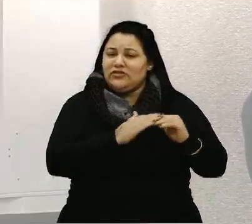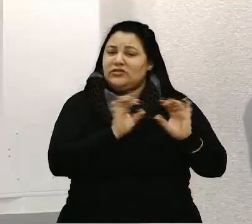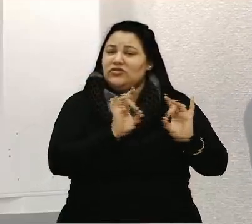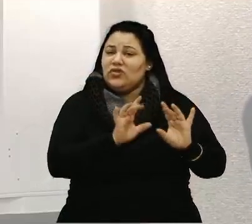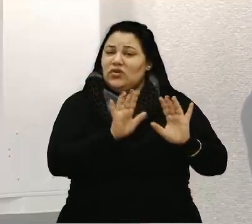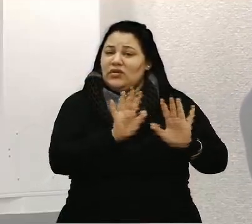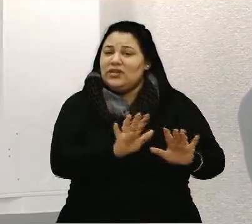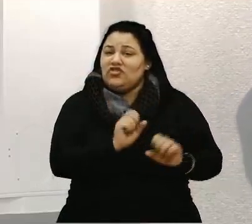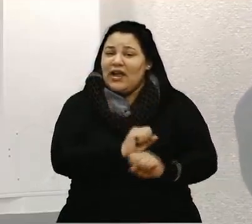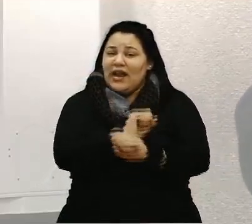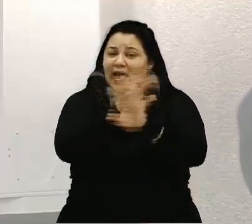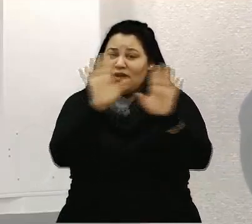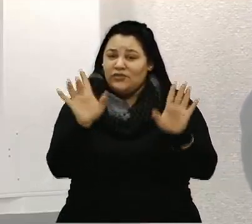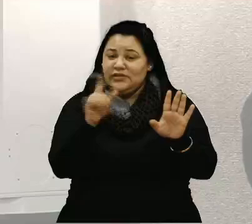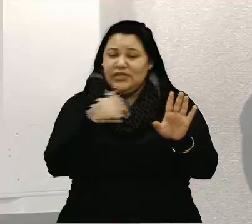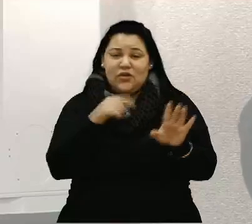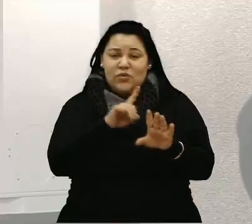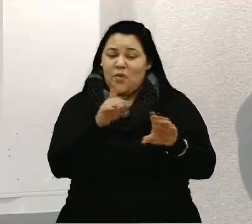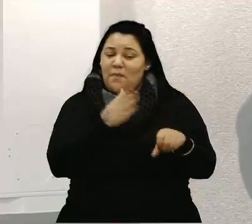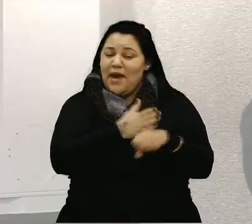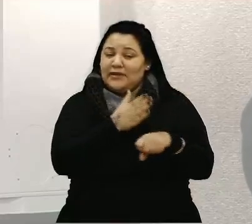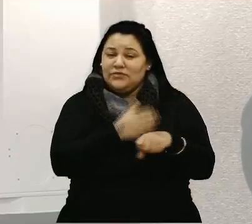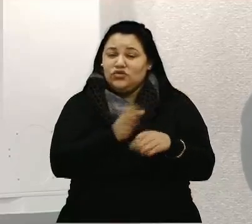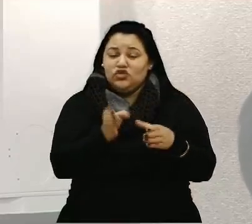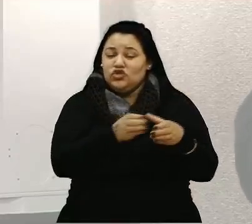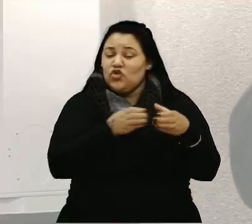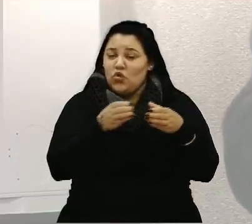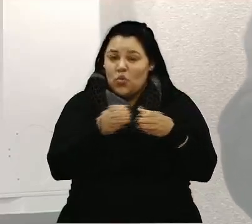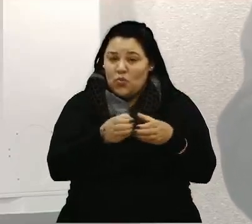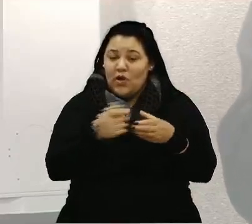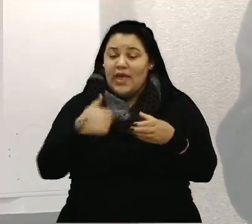turma nenhuma. Eu defendo a democracia e